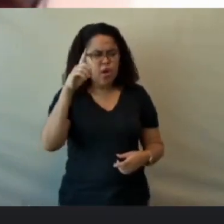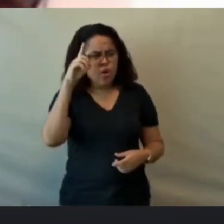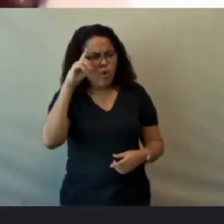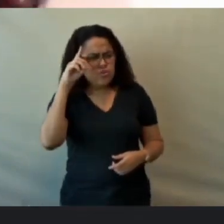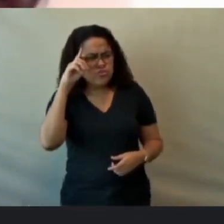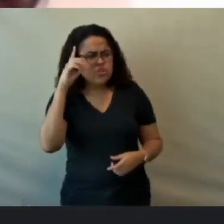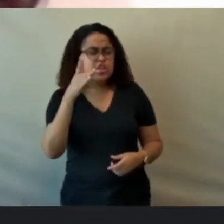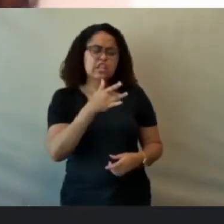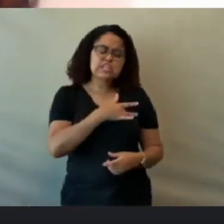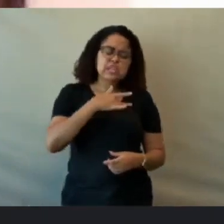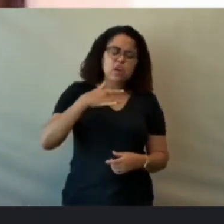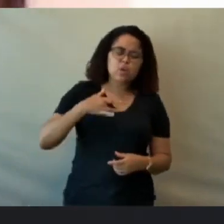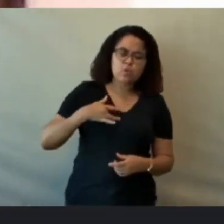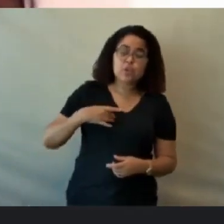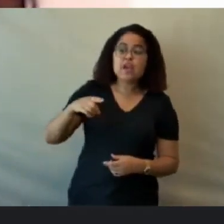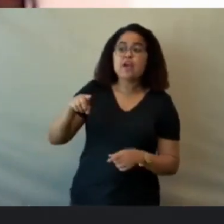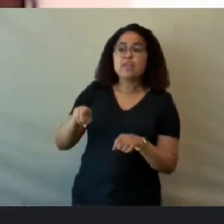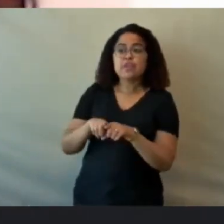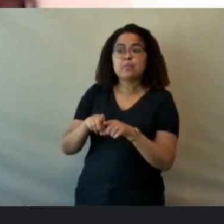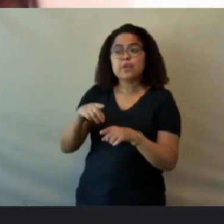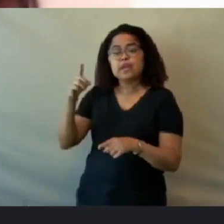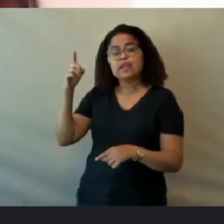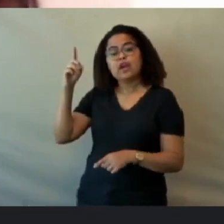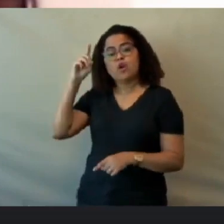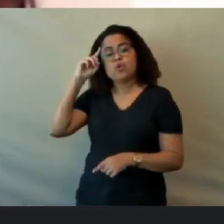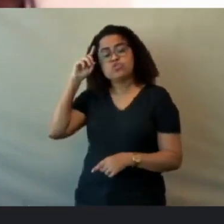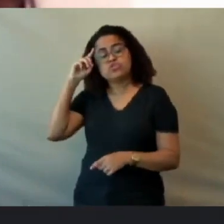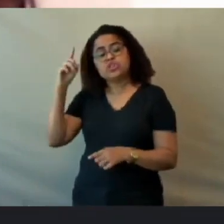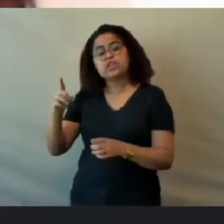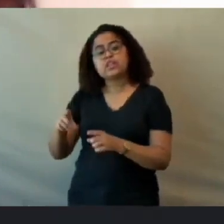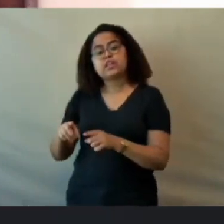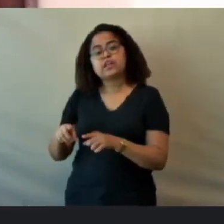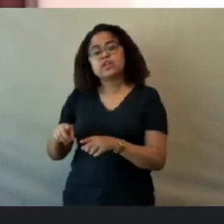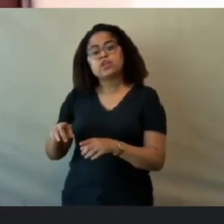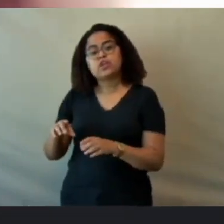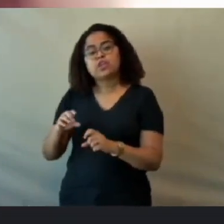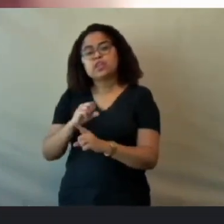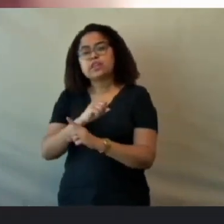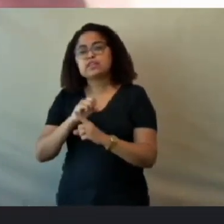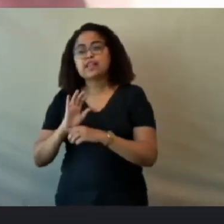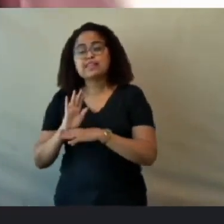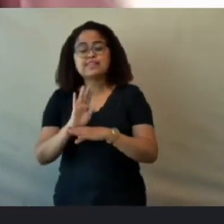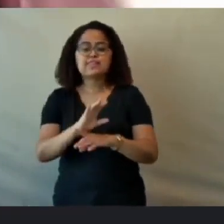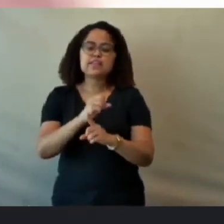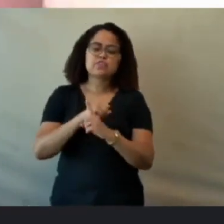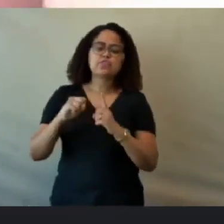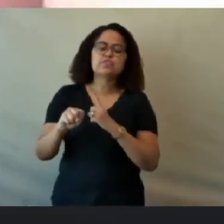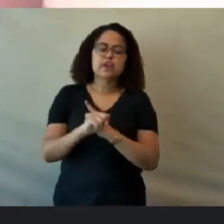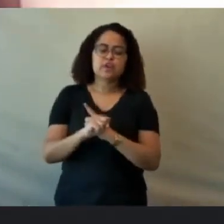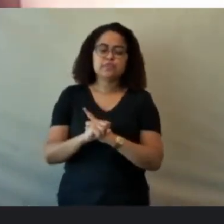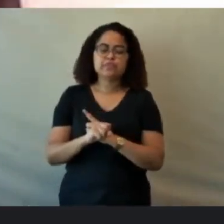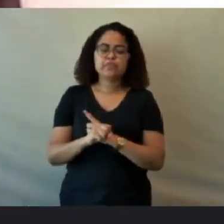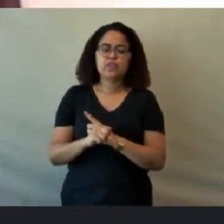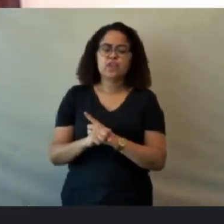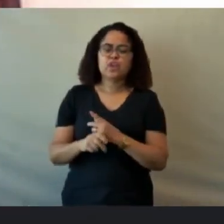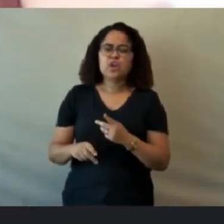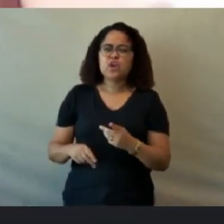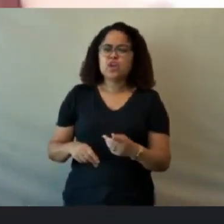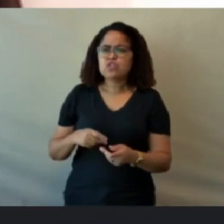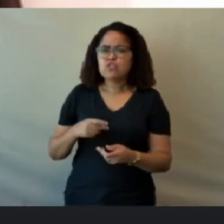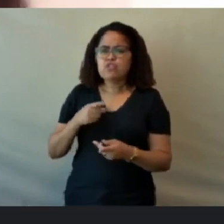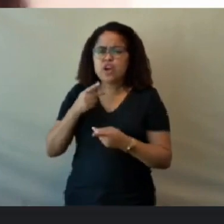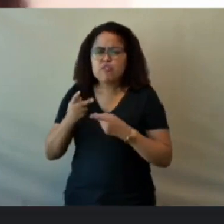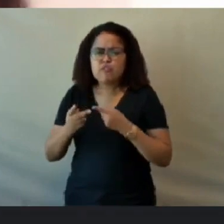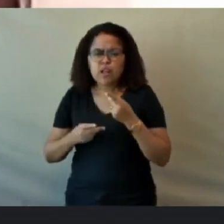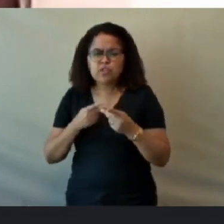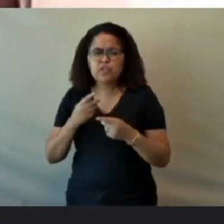assistência social que vai trabalhar esse fortalecimento dos ínculos. E eu estou falando muito dessa questão do fortalecimento dos ínculos, do